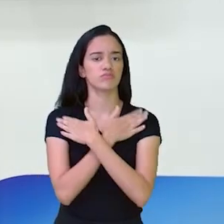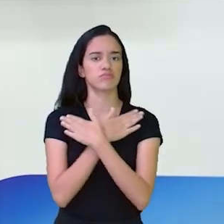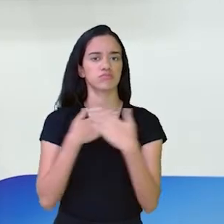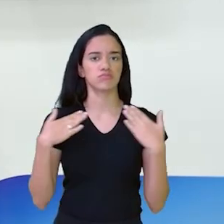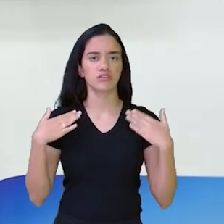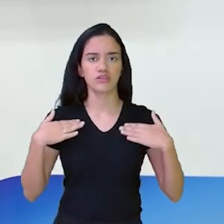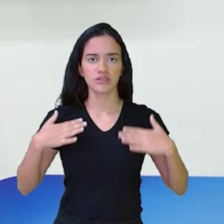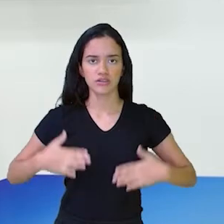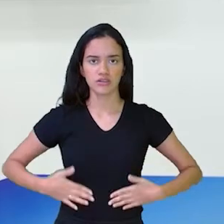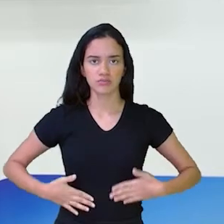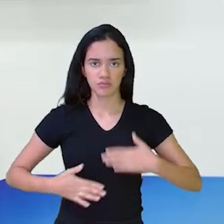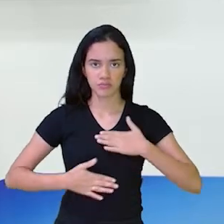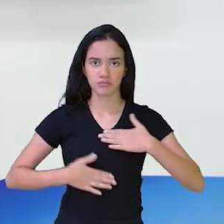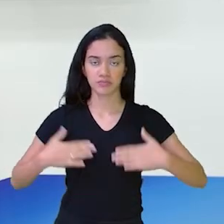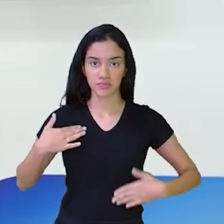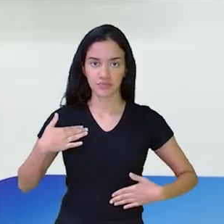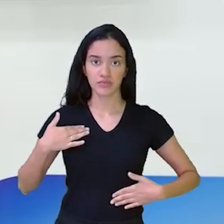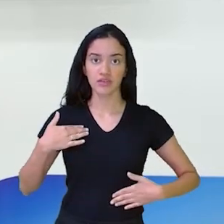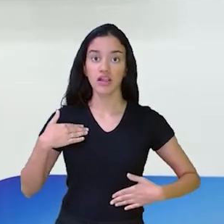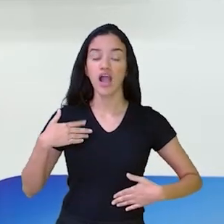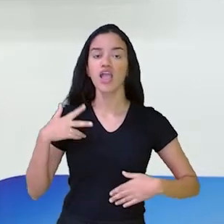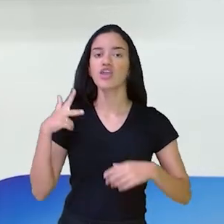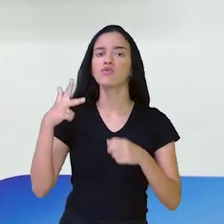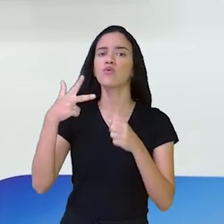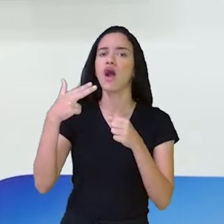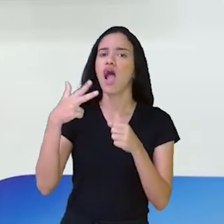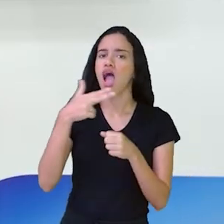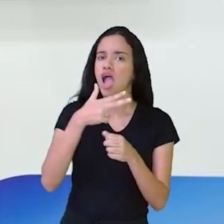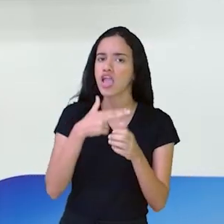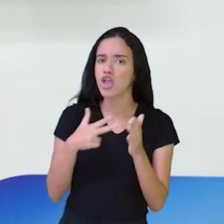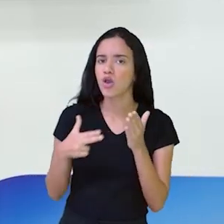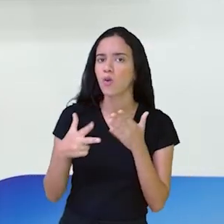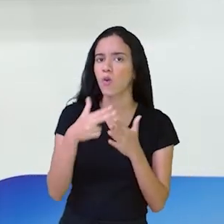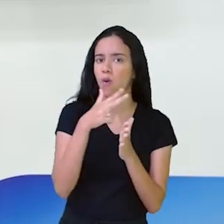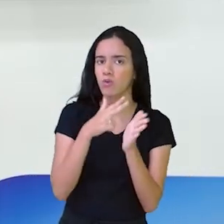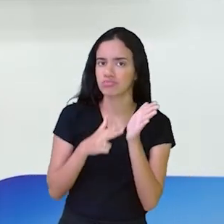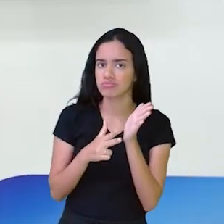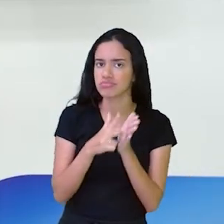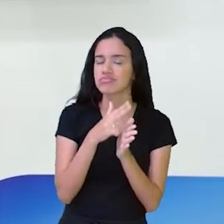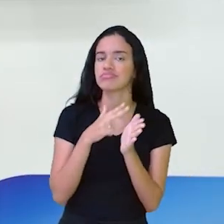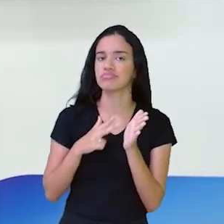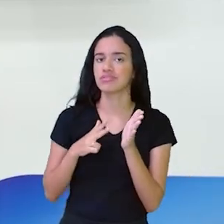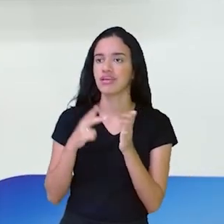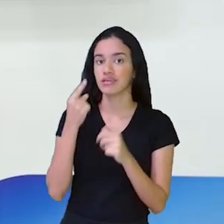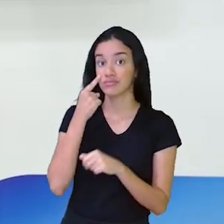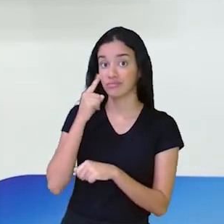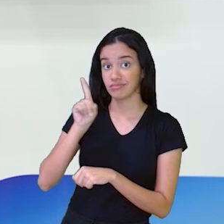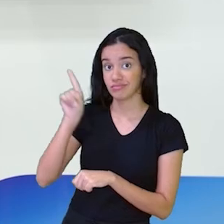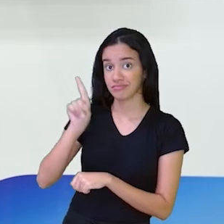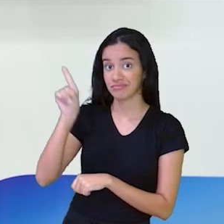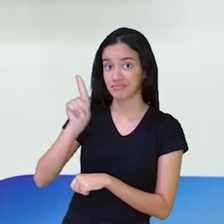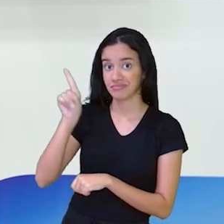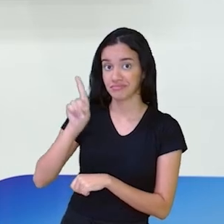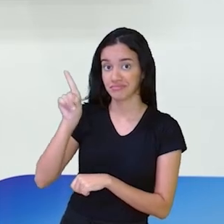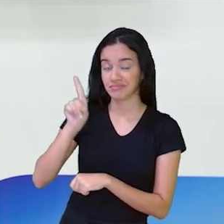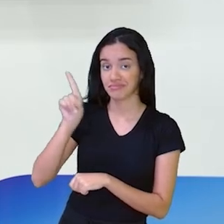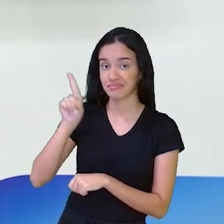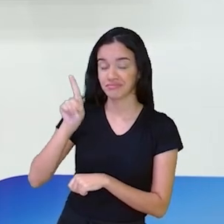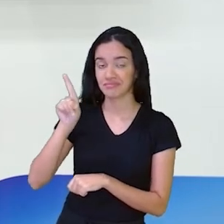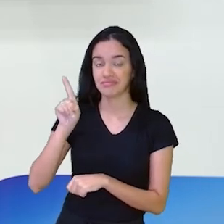já recortei com EVA alguns formatos, né, de mão, de